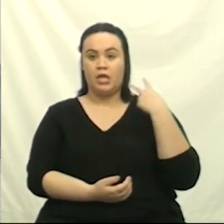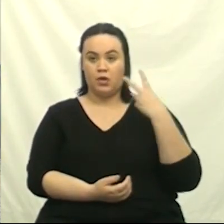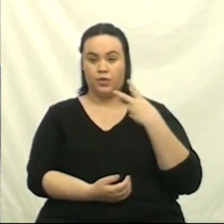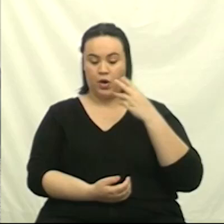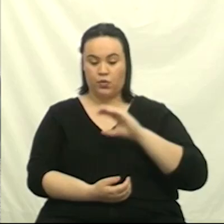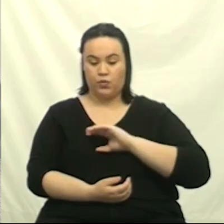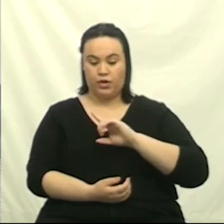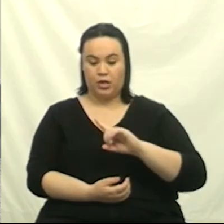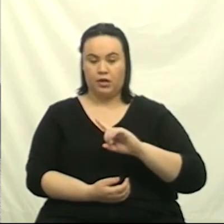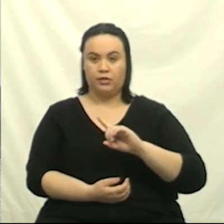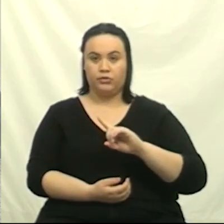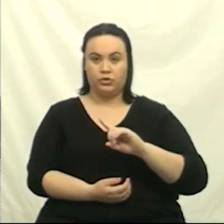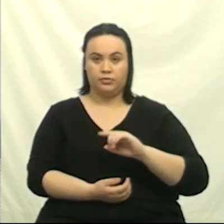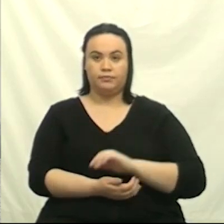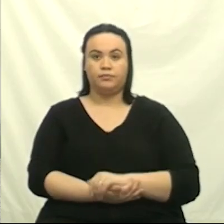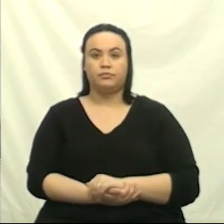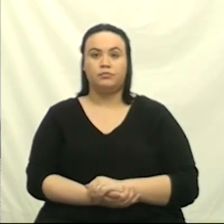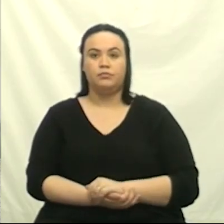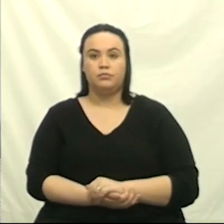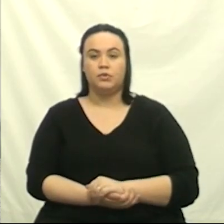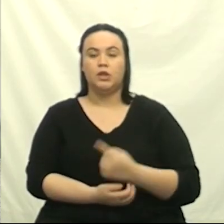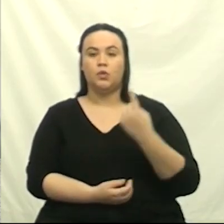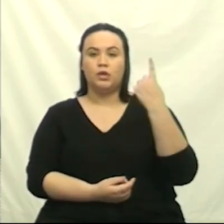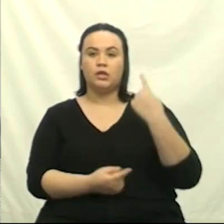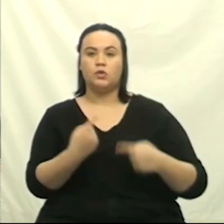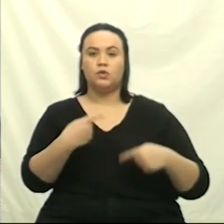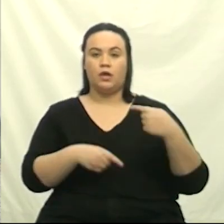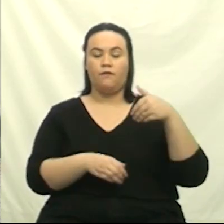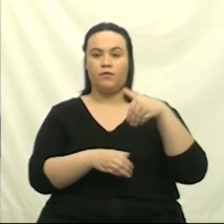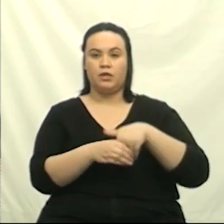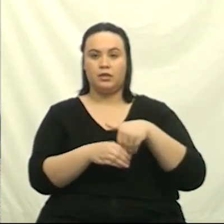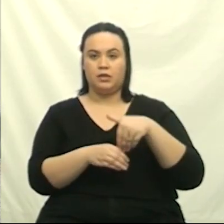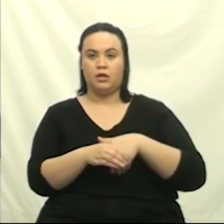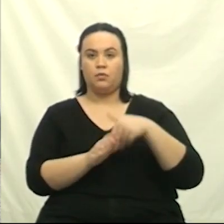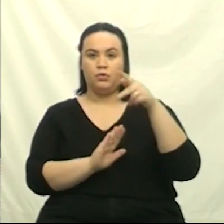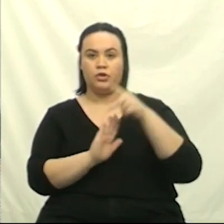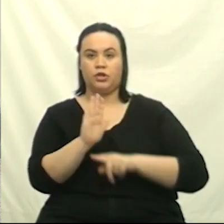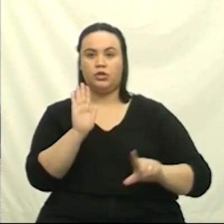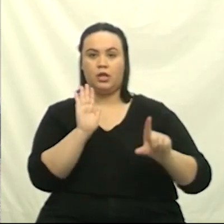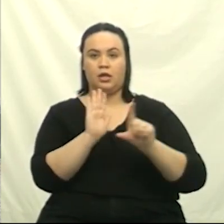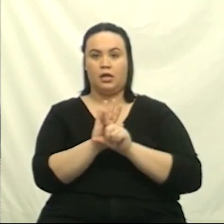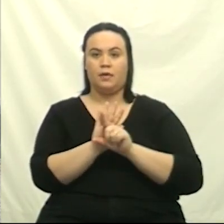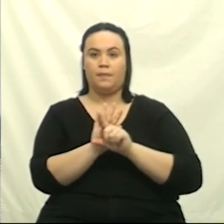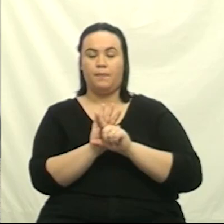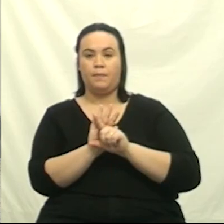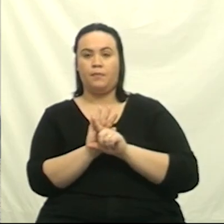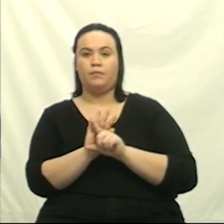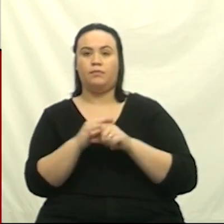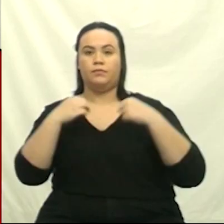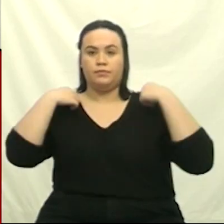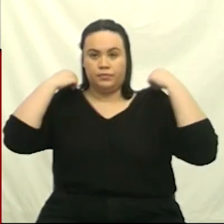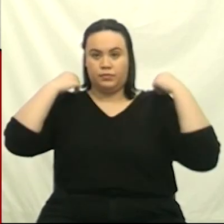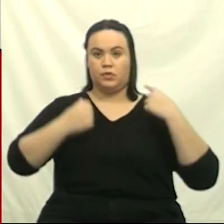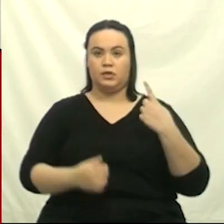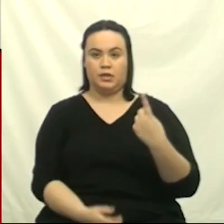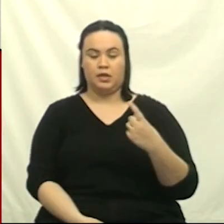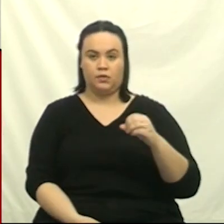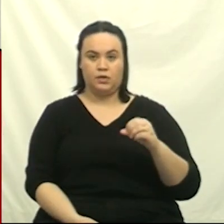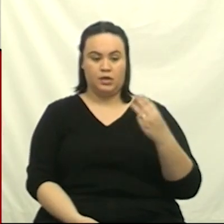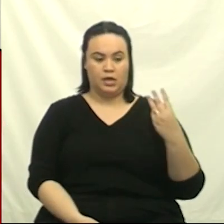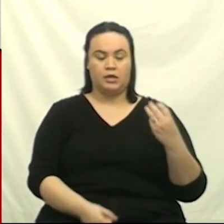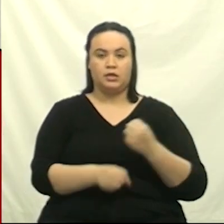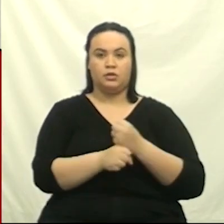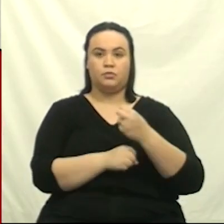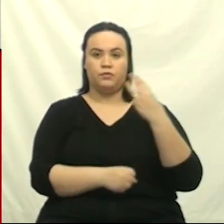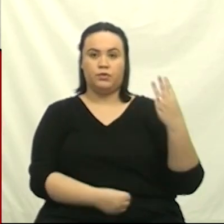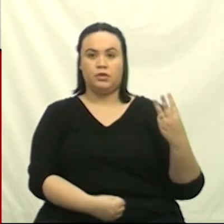Mirim da Câmara de Criciúma em única discussão em votação projeto de lei PE 103 barra